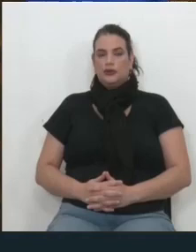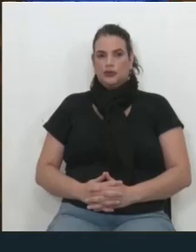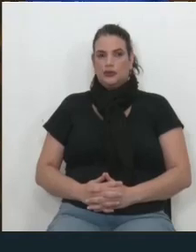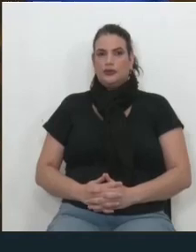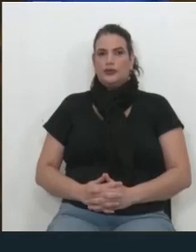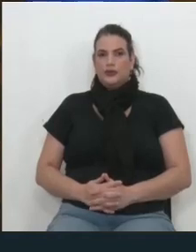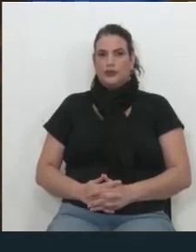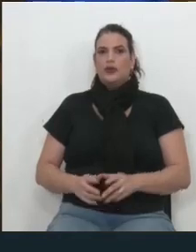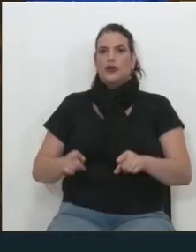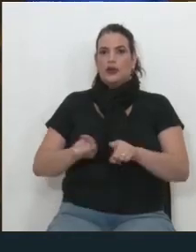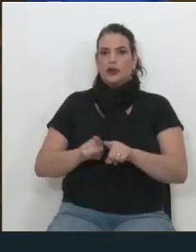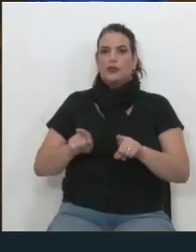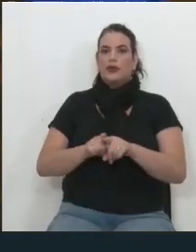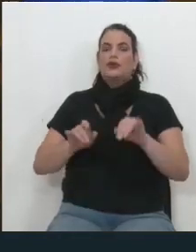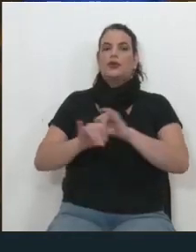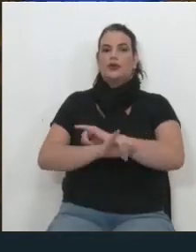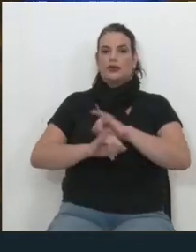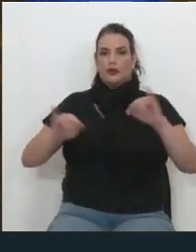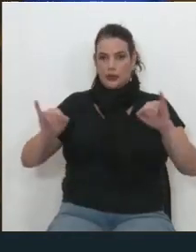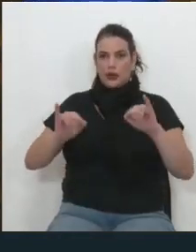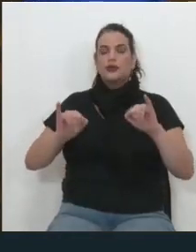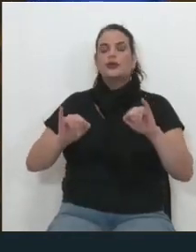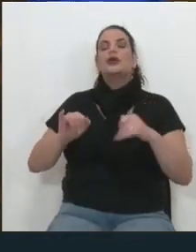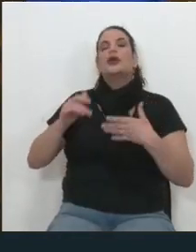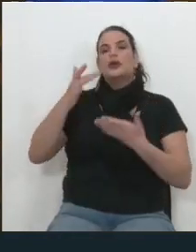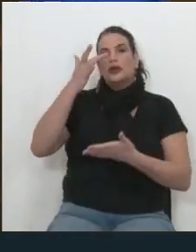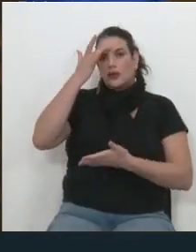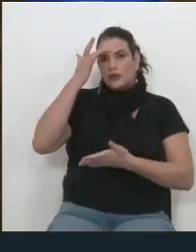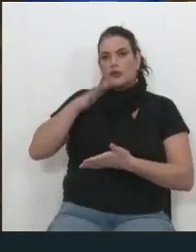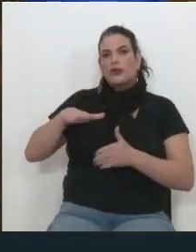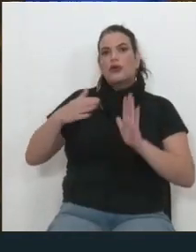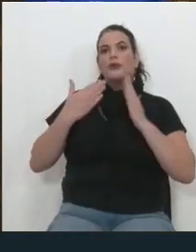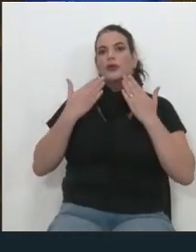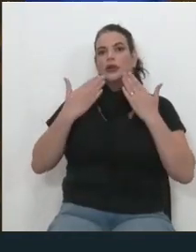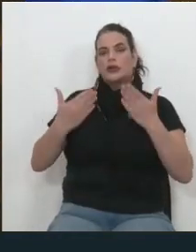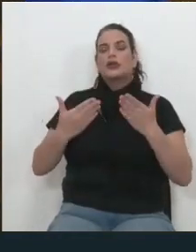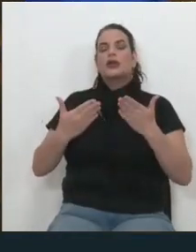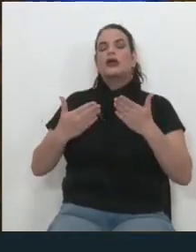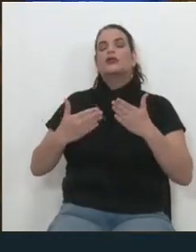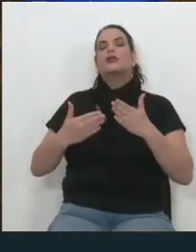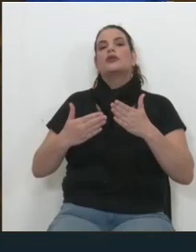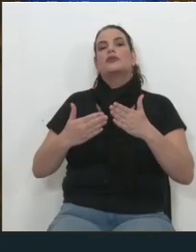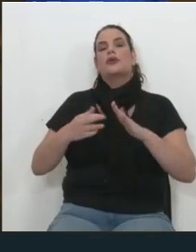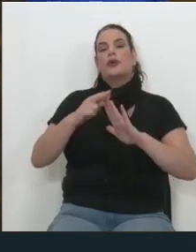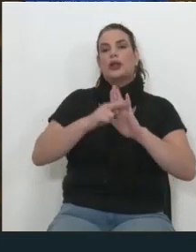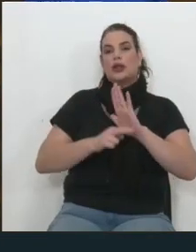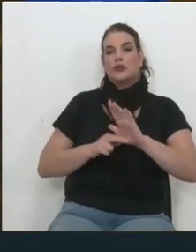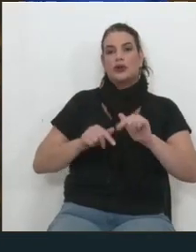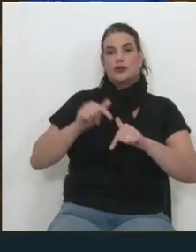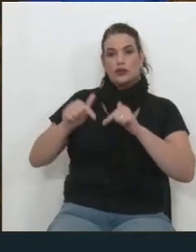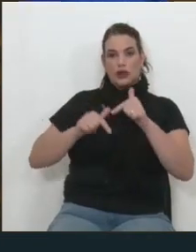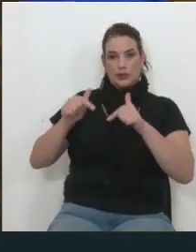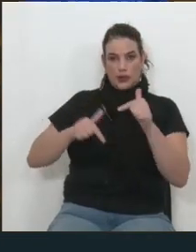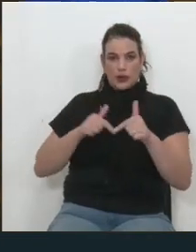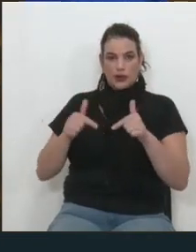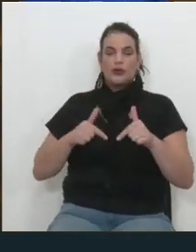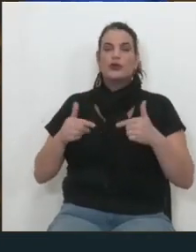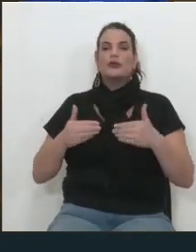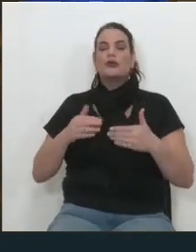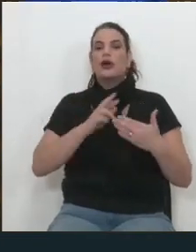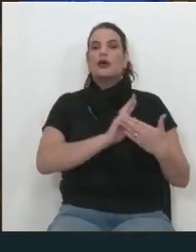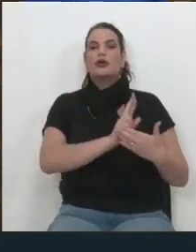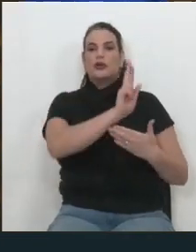Informamos que os servidores indicados deverão apresentar relatório das atividades envolvidas ao presidente da comissão em questão,